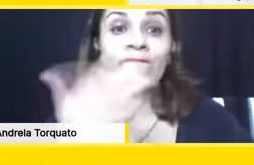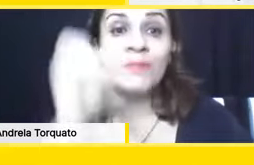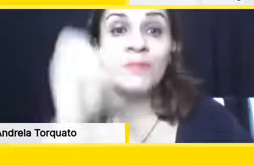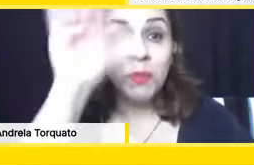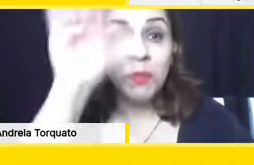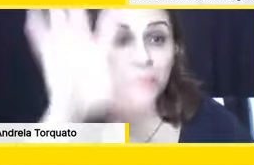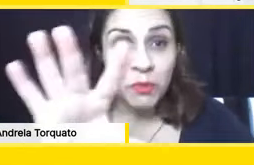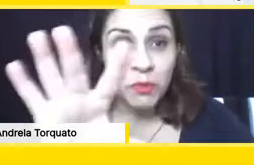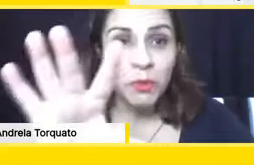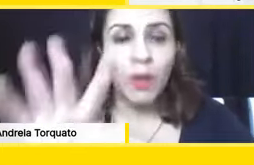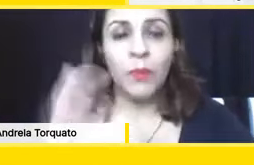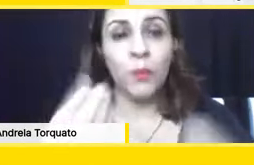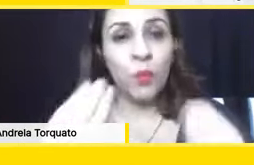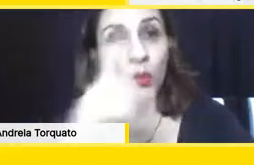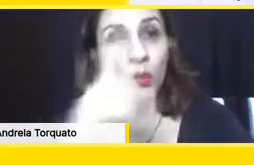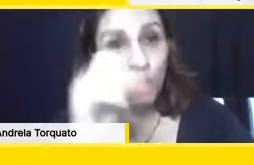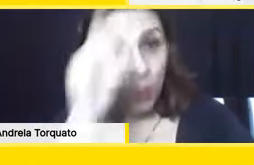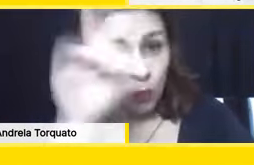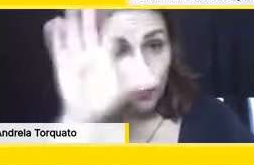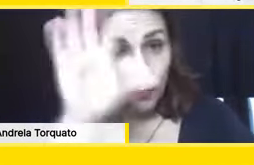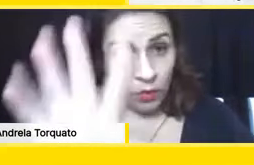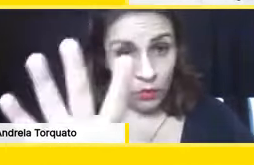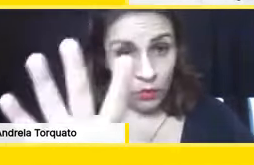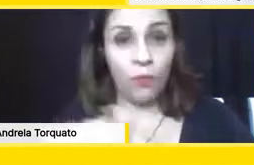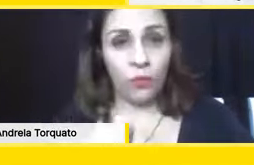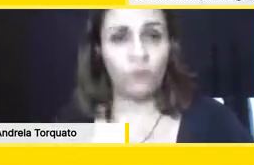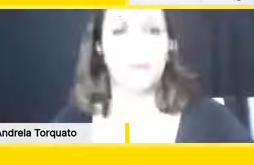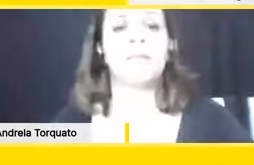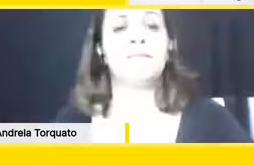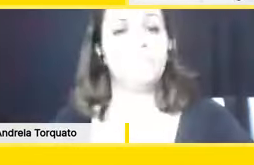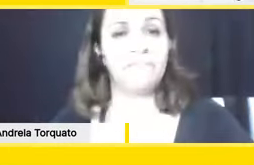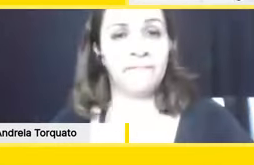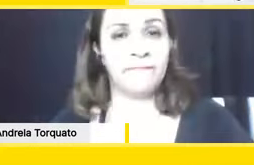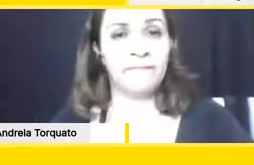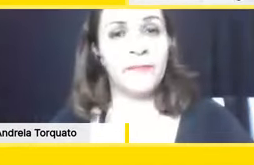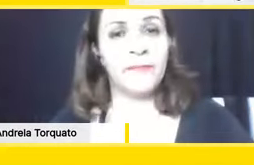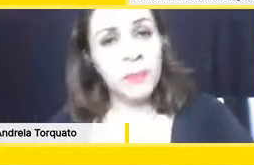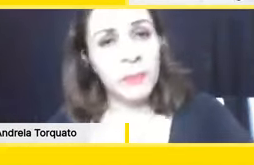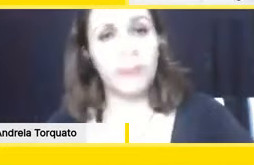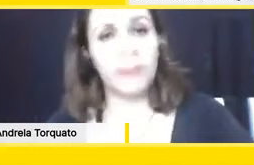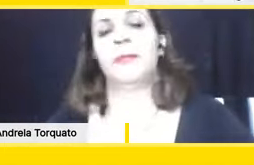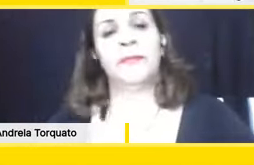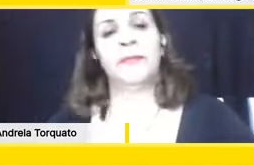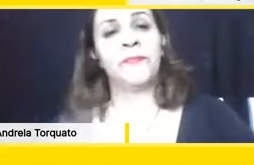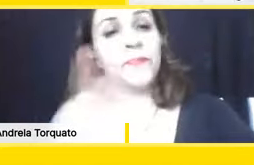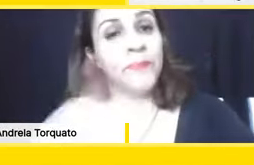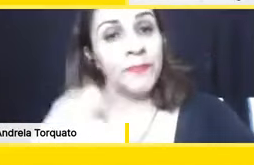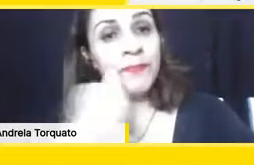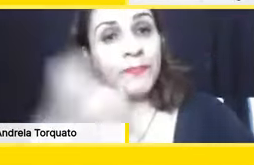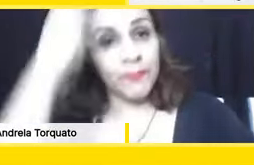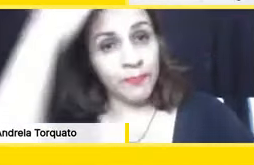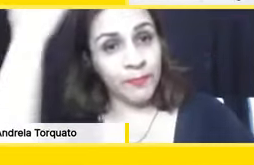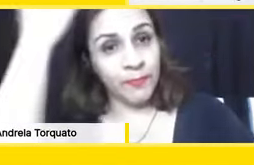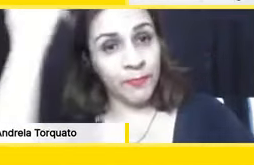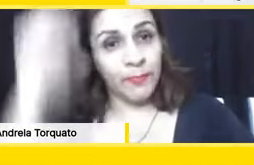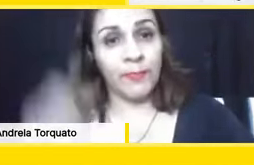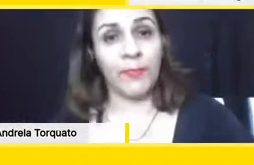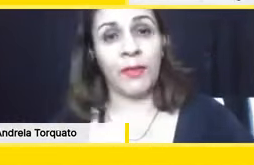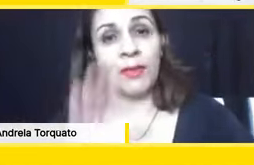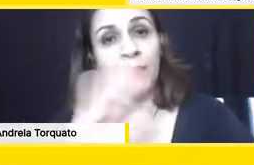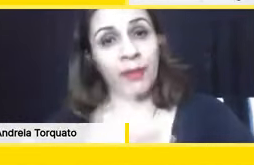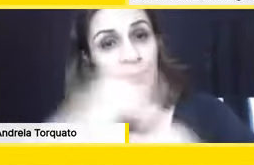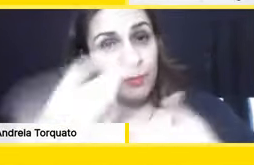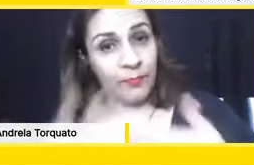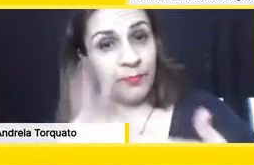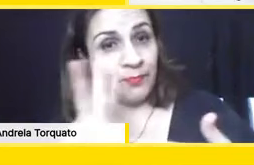muito, abençoar o seu trabalho, certo? E também a professora Andréia, que está fazendo essa